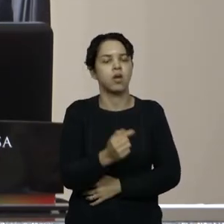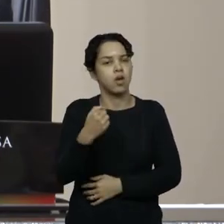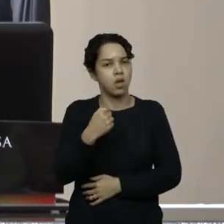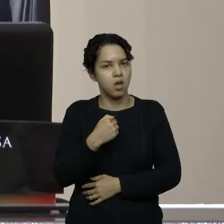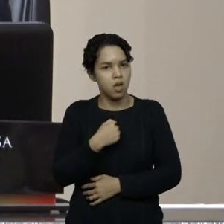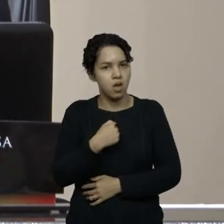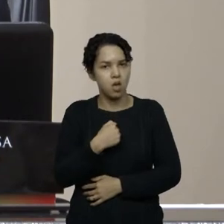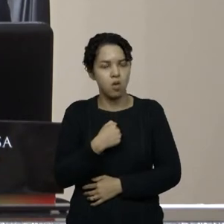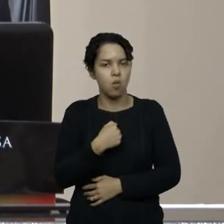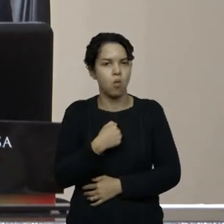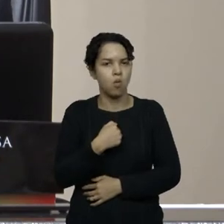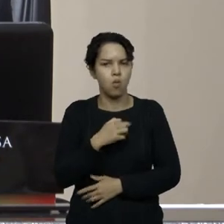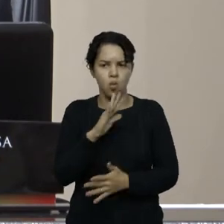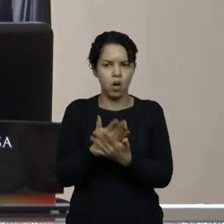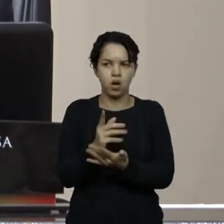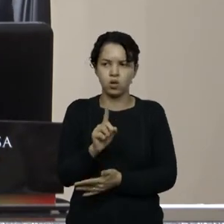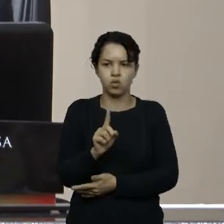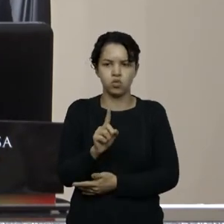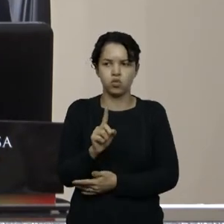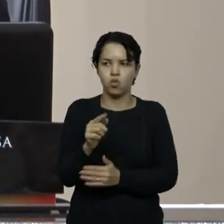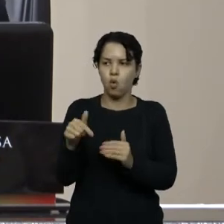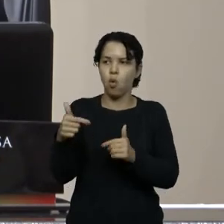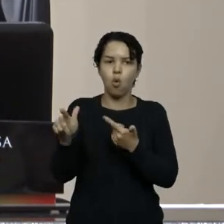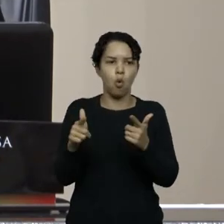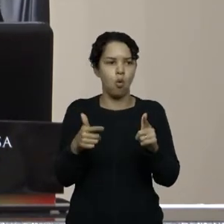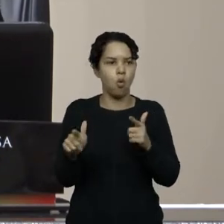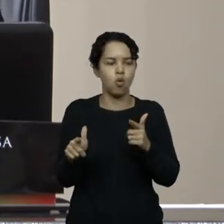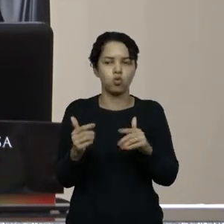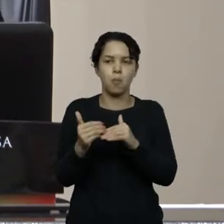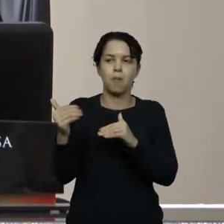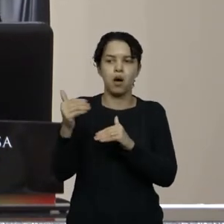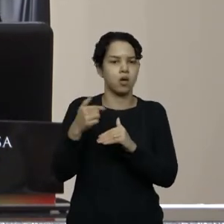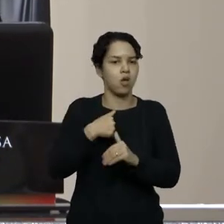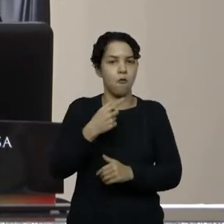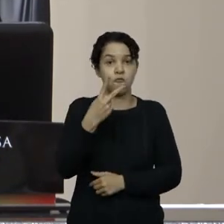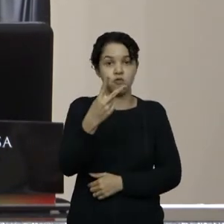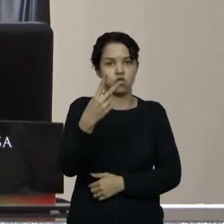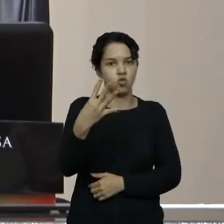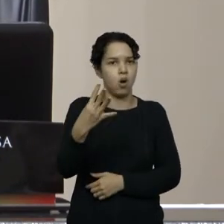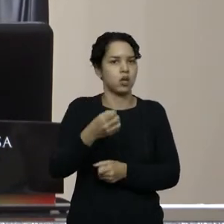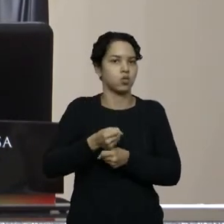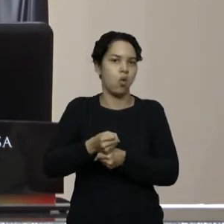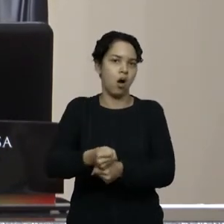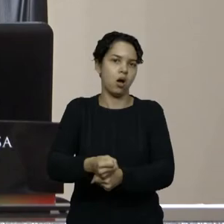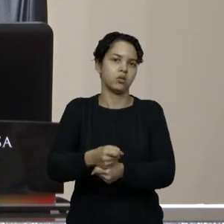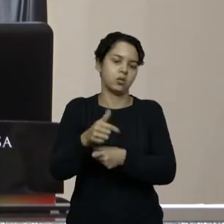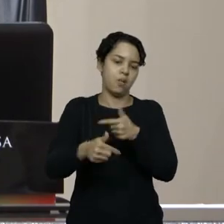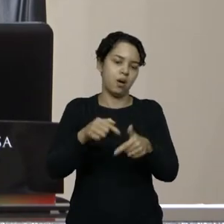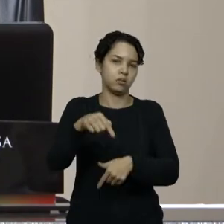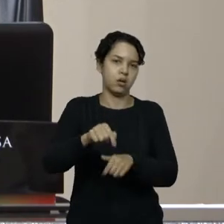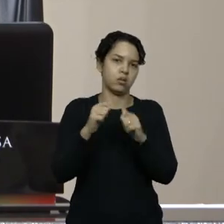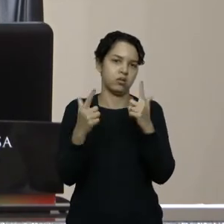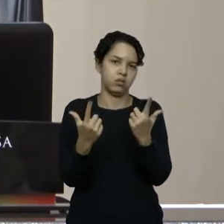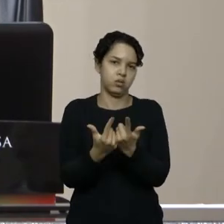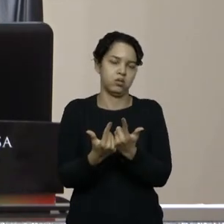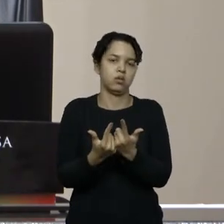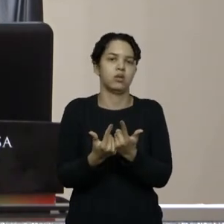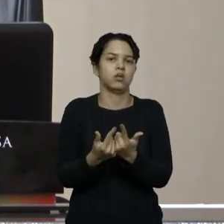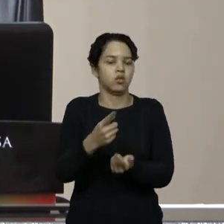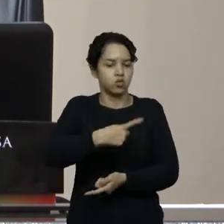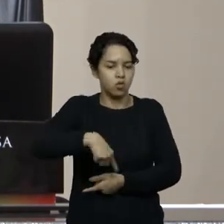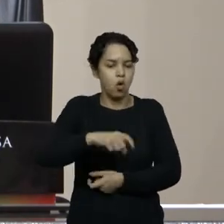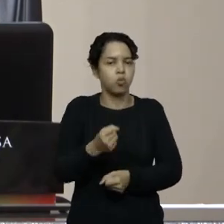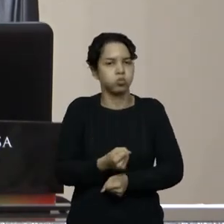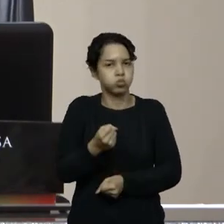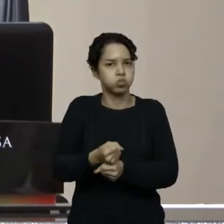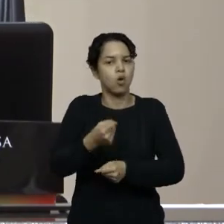não acredito que tenha alguém mais do que eu eu estou aqui há 24 anos e essa casa é uma casa de construção é